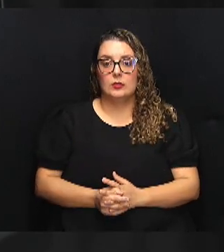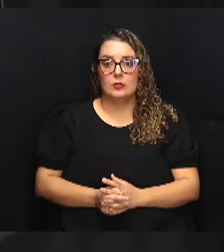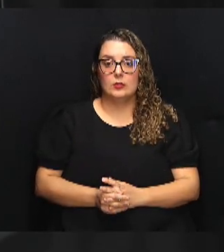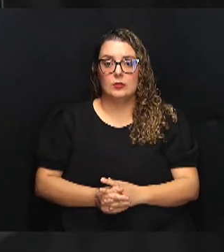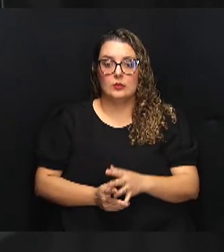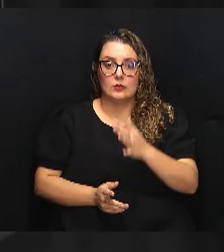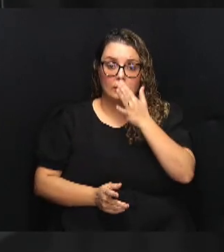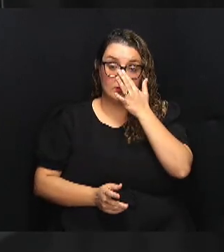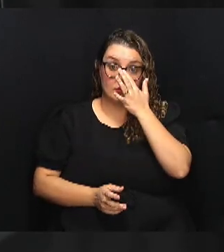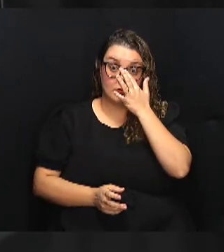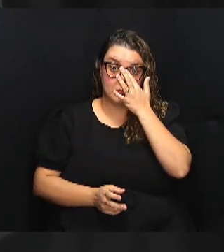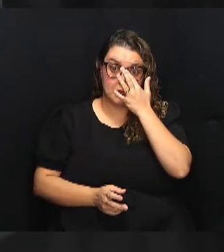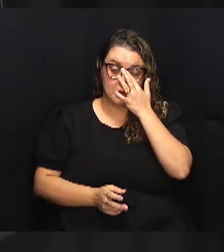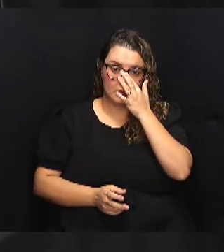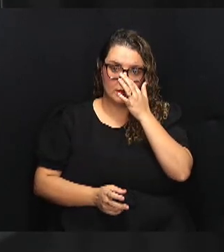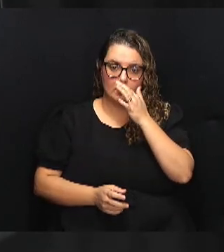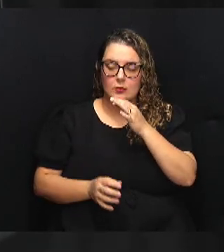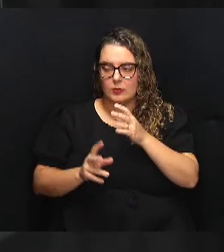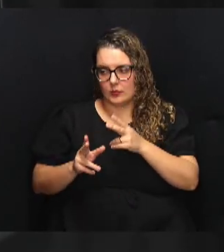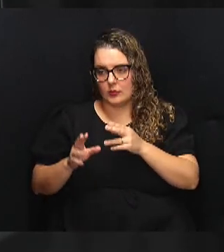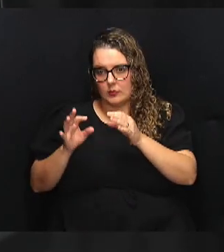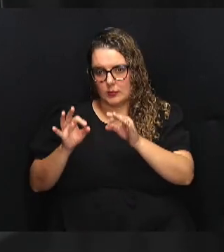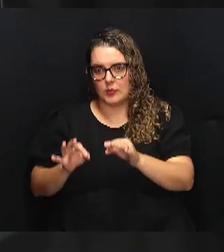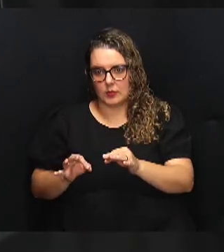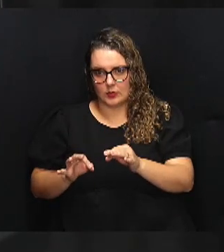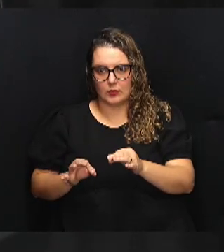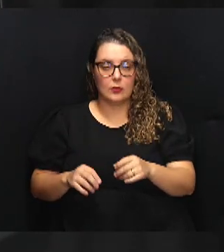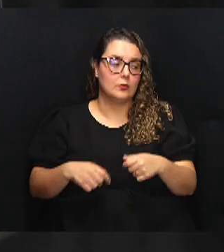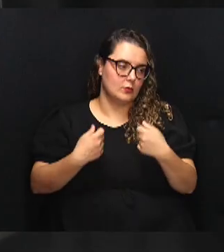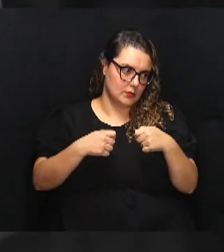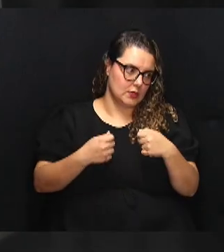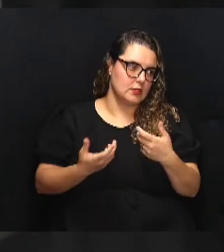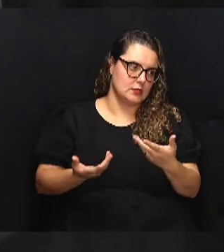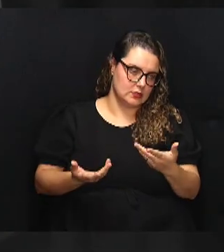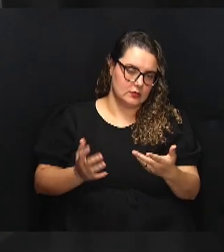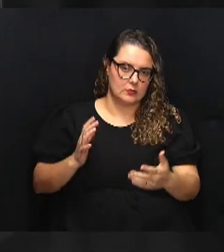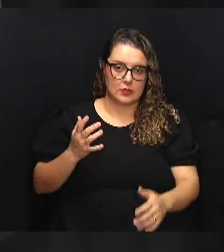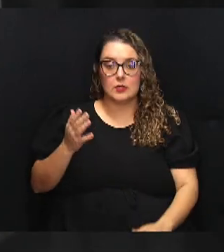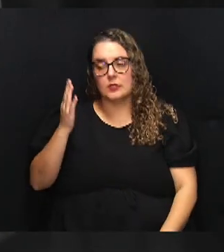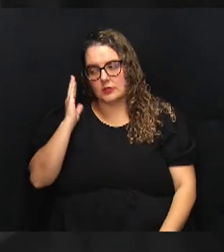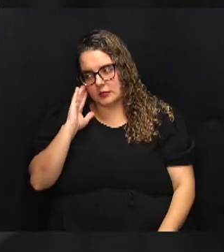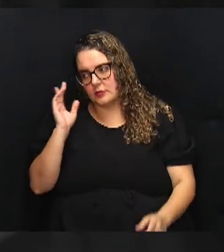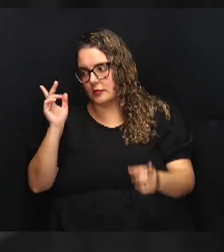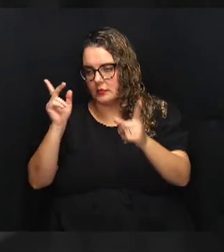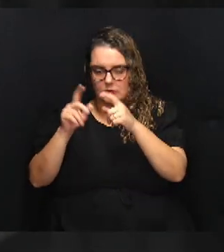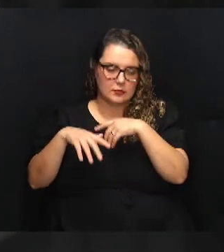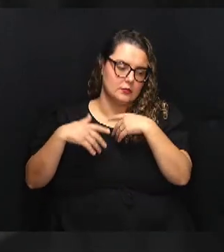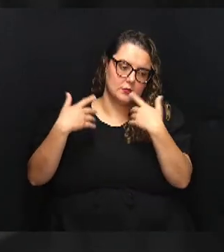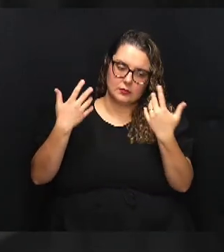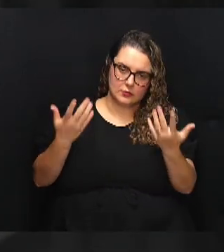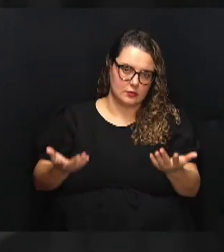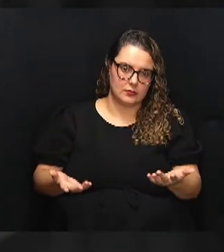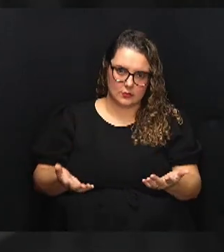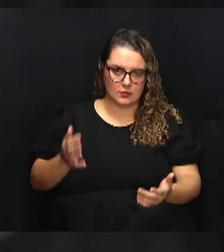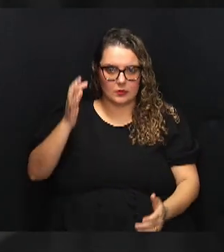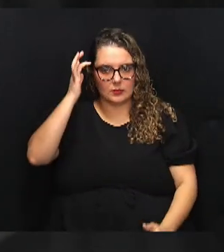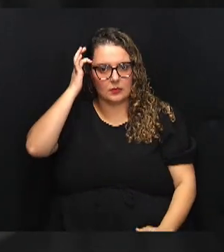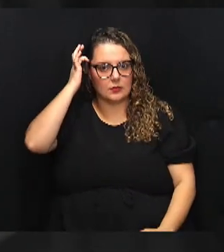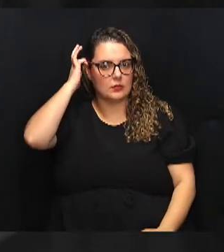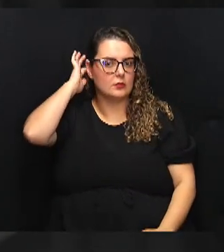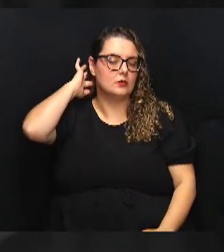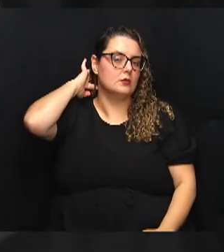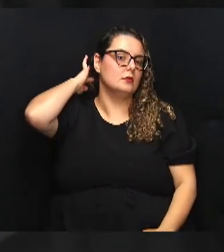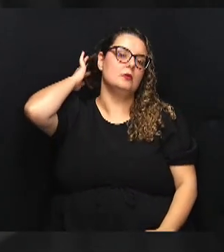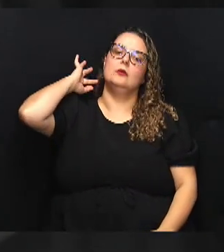seria, né, correto, como deveria ser. A gente sabe da dificuldade, enfim, a gente sabe, não vamos entrar aqui nesse